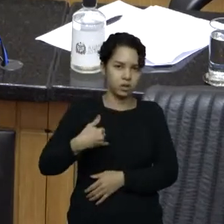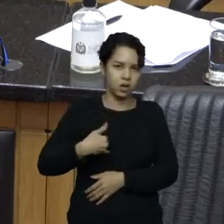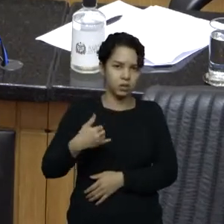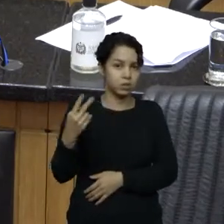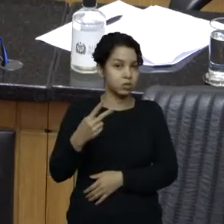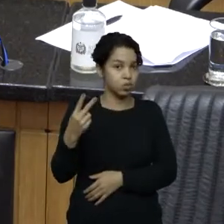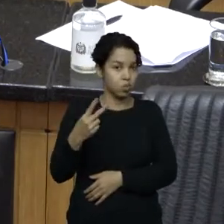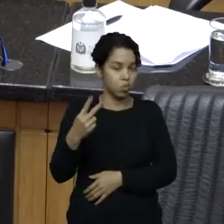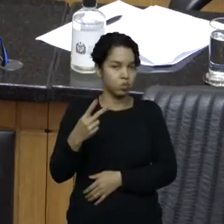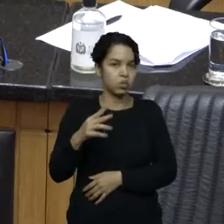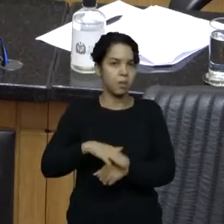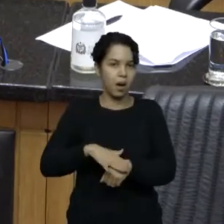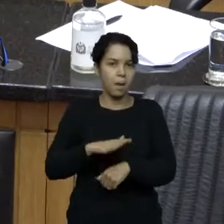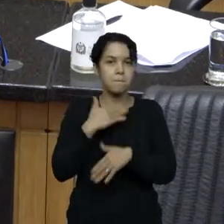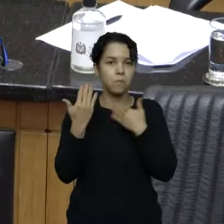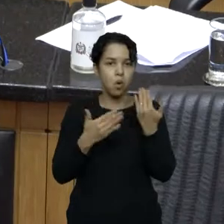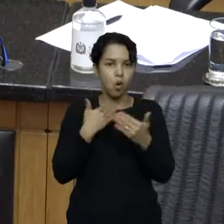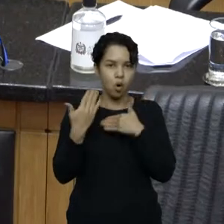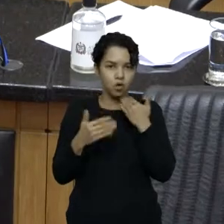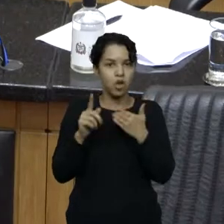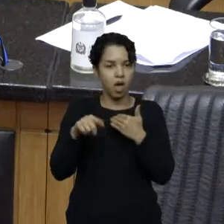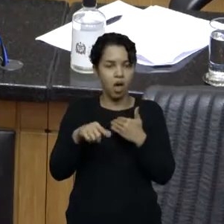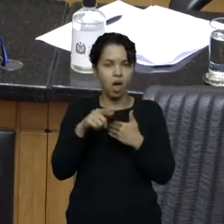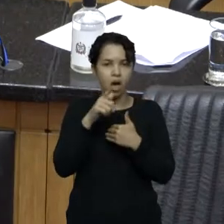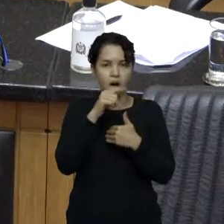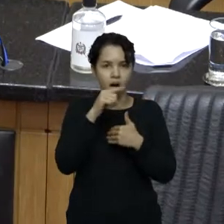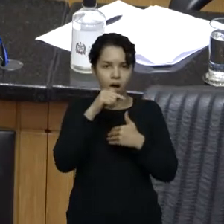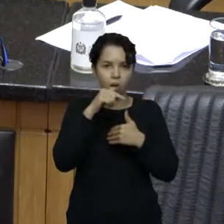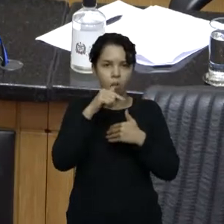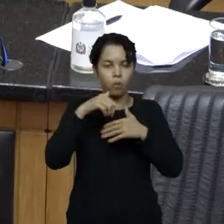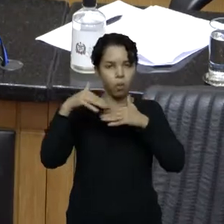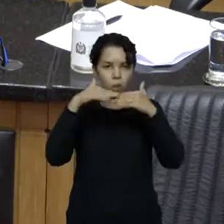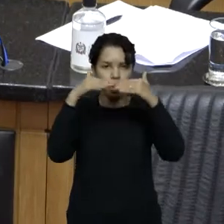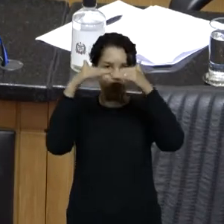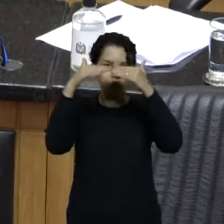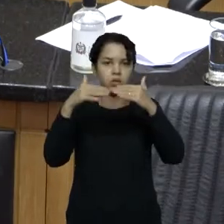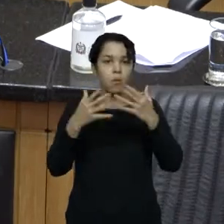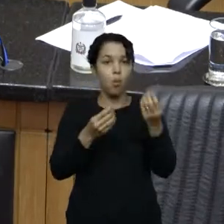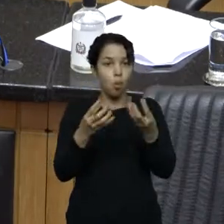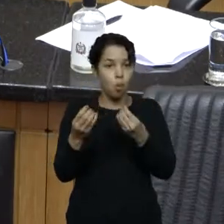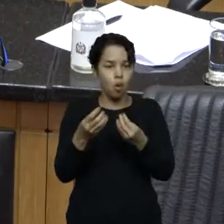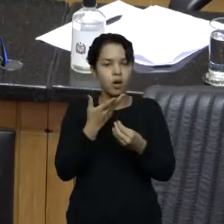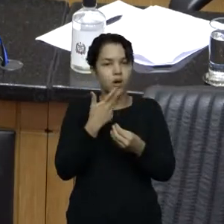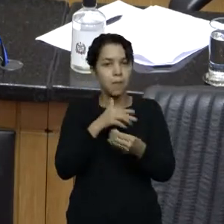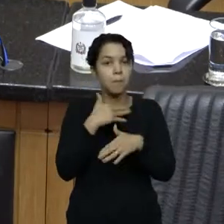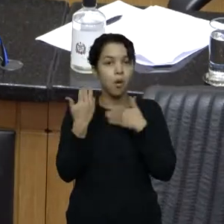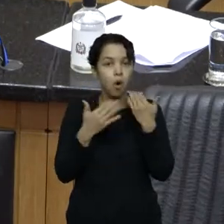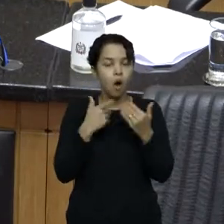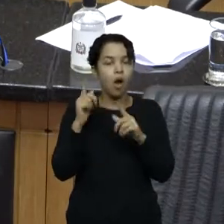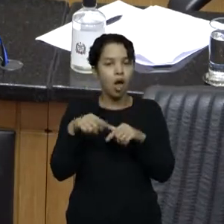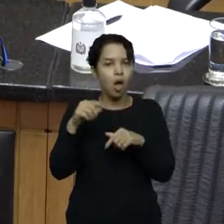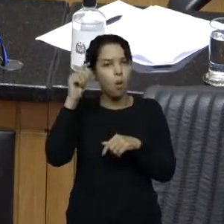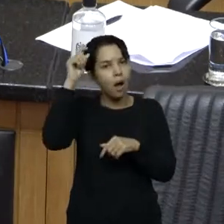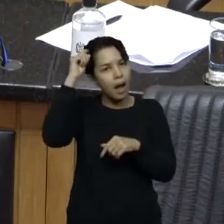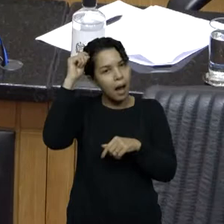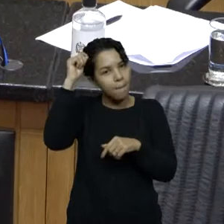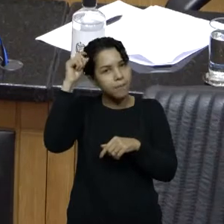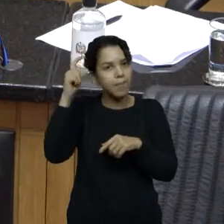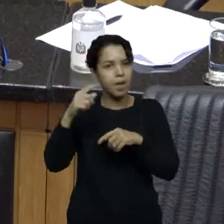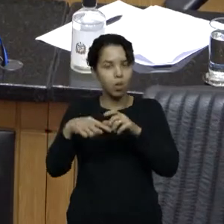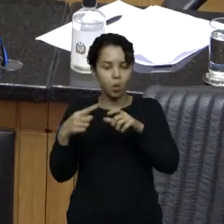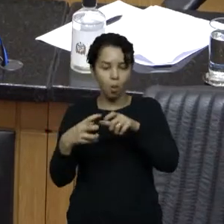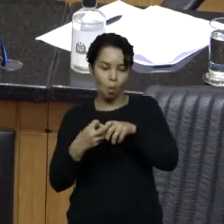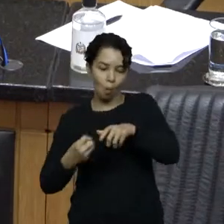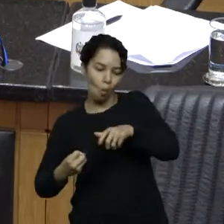morte em crianças de 14 anos é o folgamento e muitas crianças morrem Afogados com cabelo preso como de meninas e mulheres